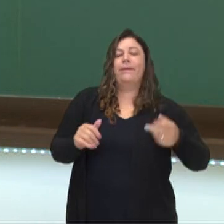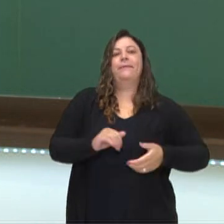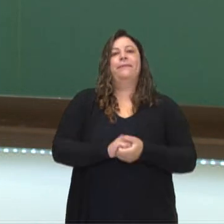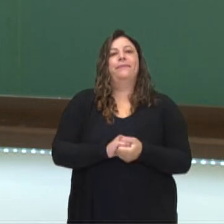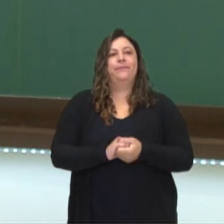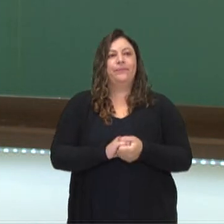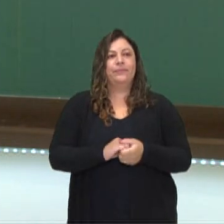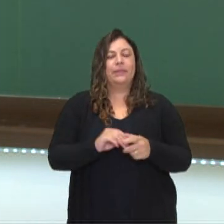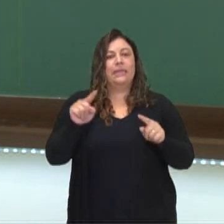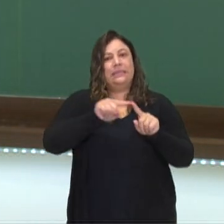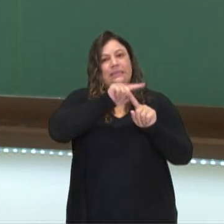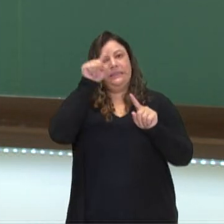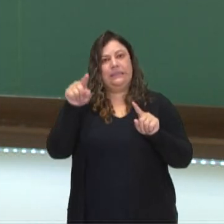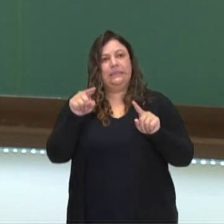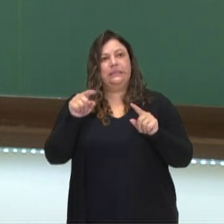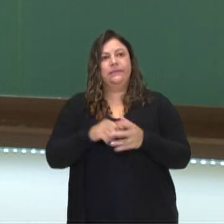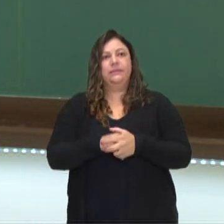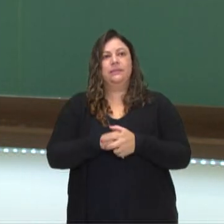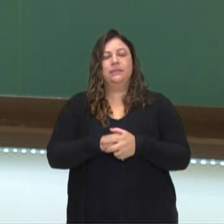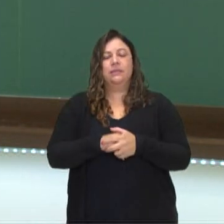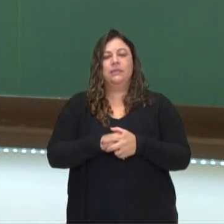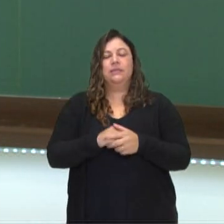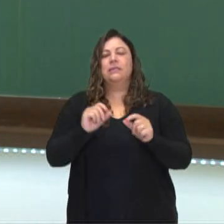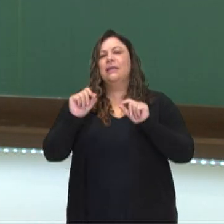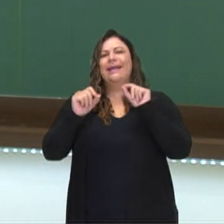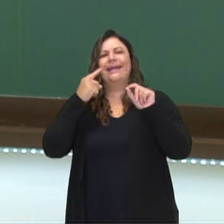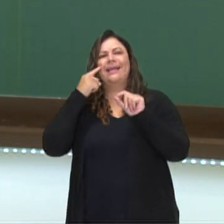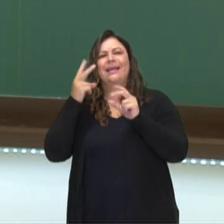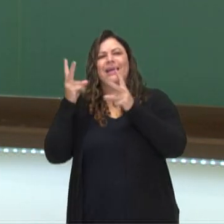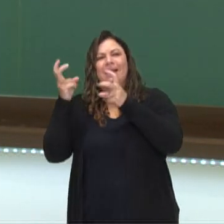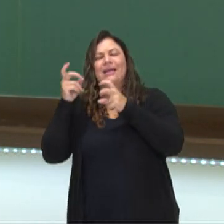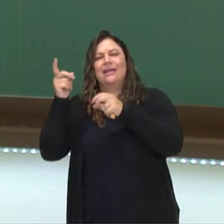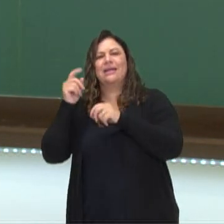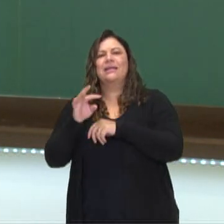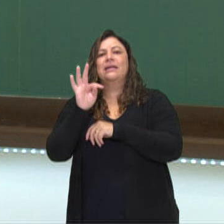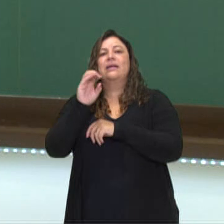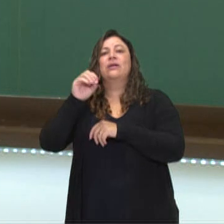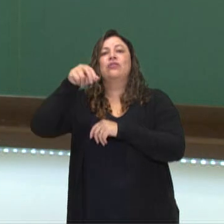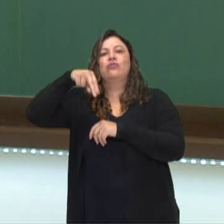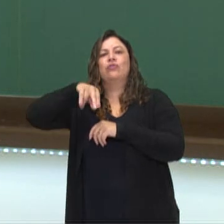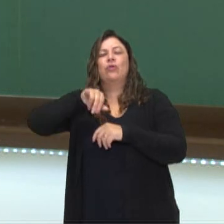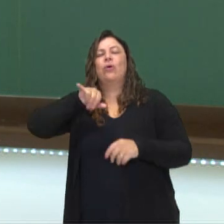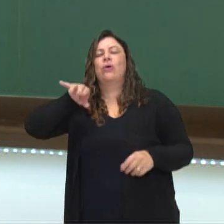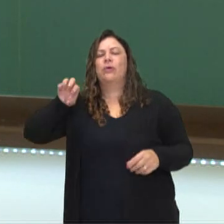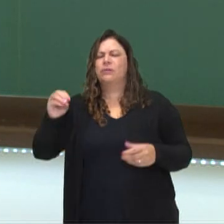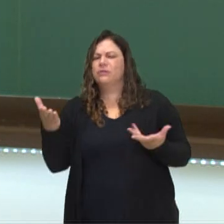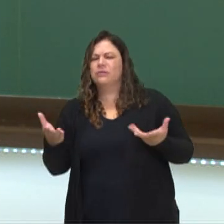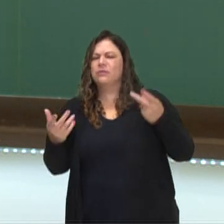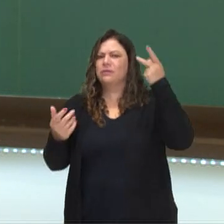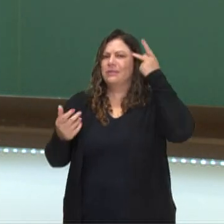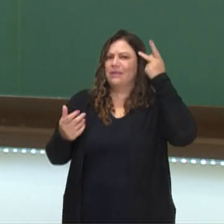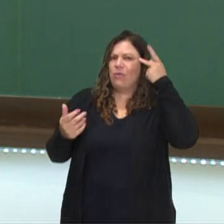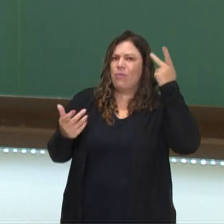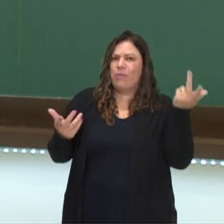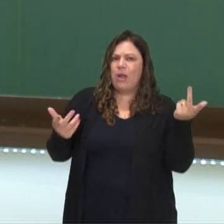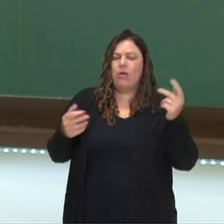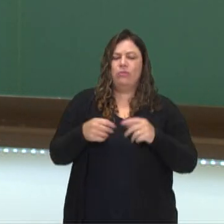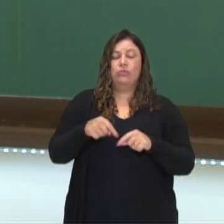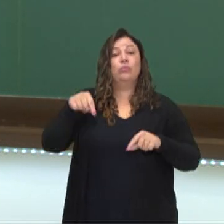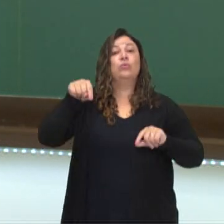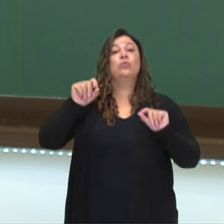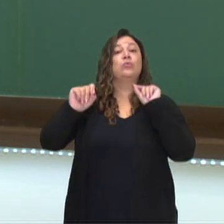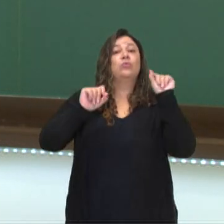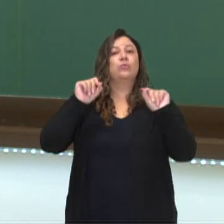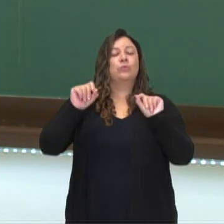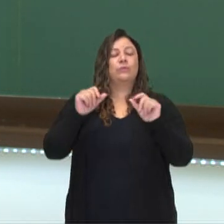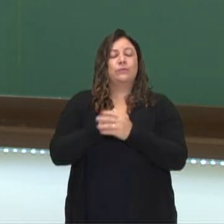horas entre São Paulo e Tóquio, a gente vai perceber que, quando forem 5 horas, 17